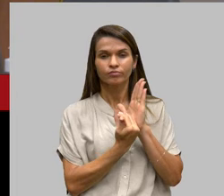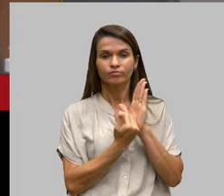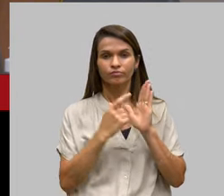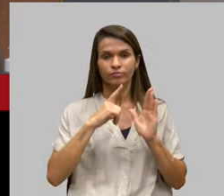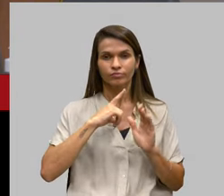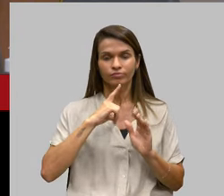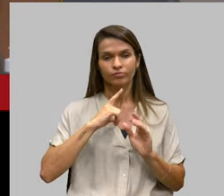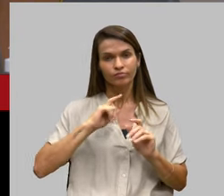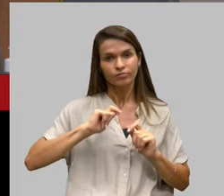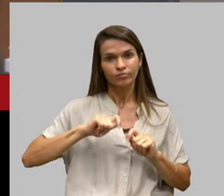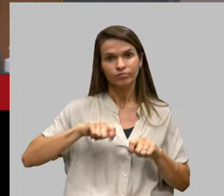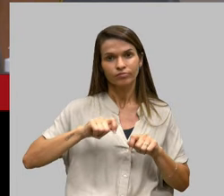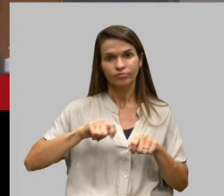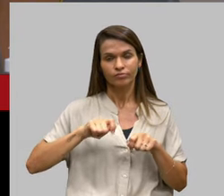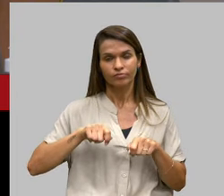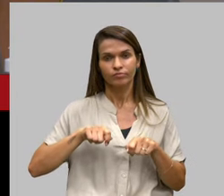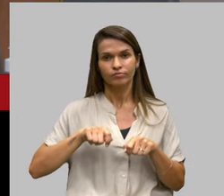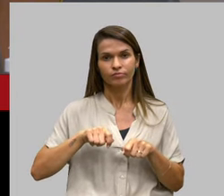sujeit